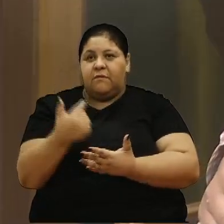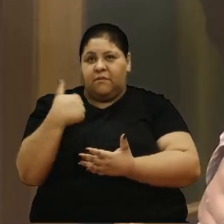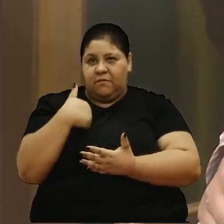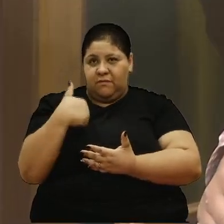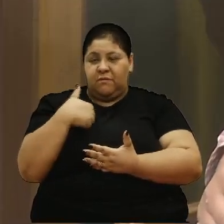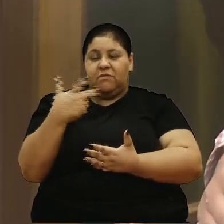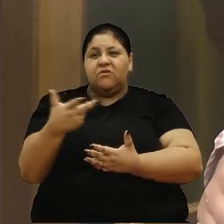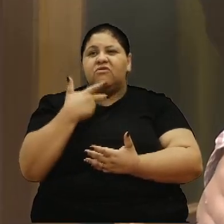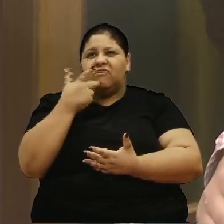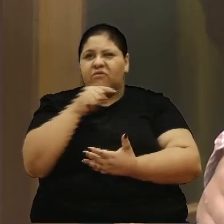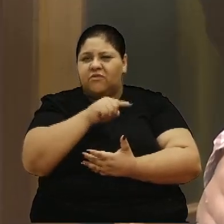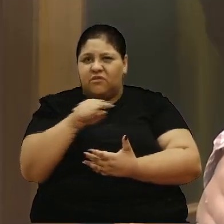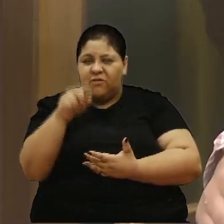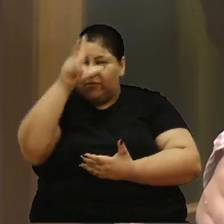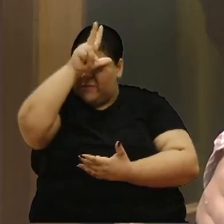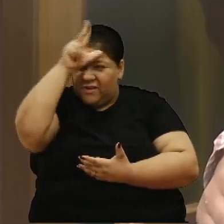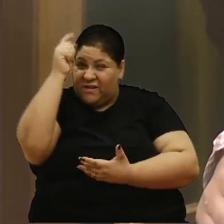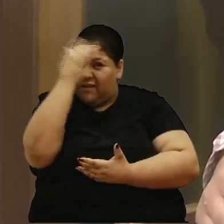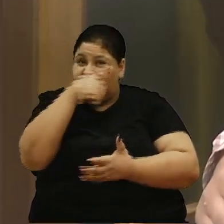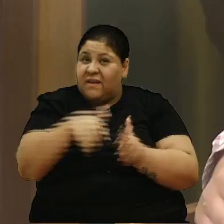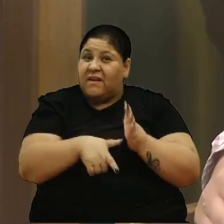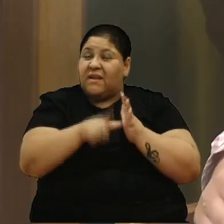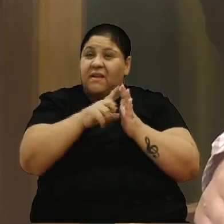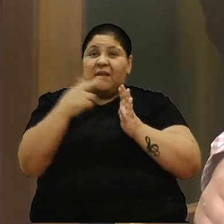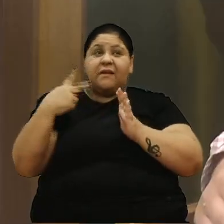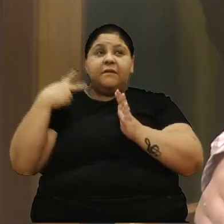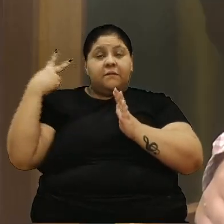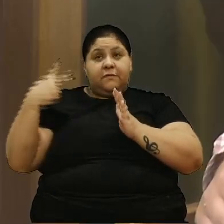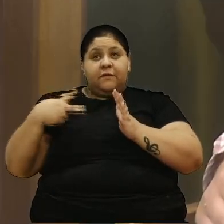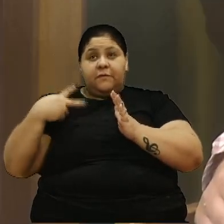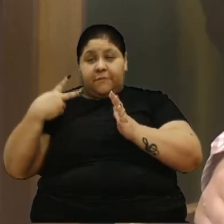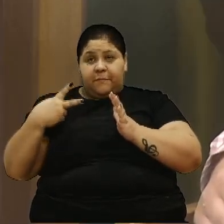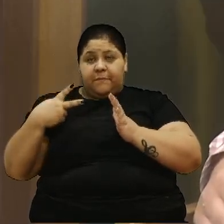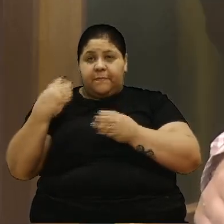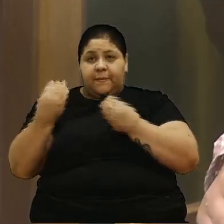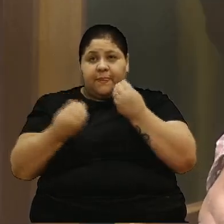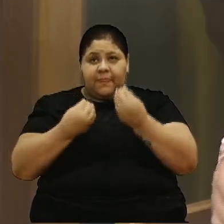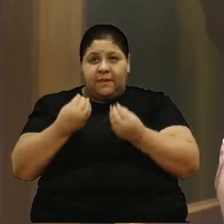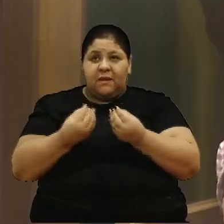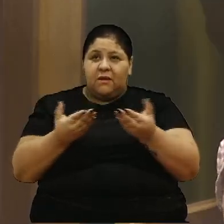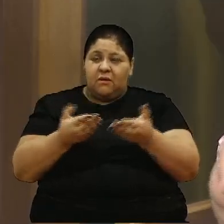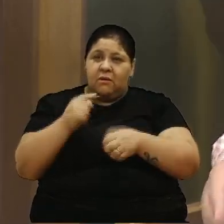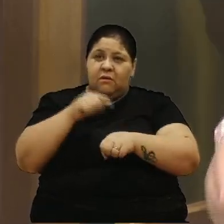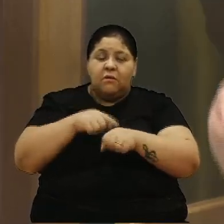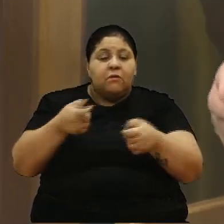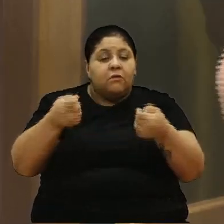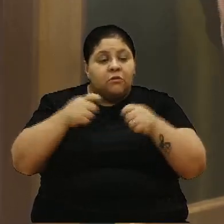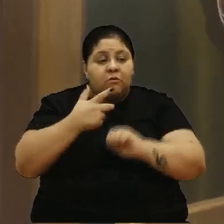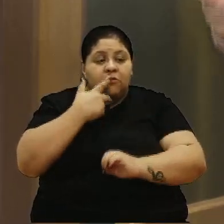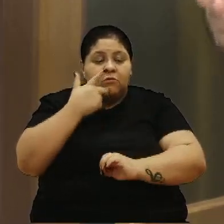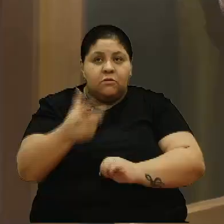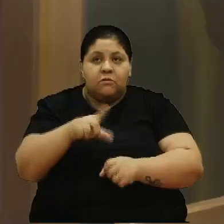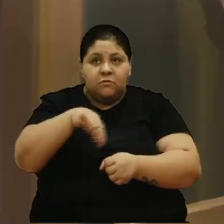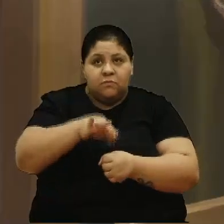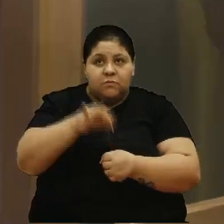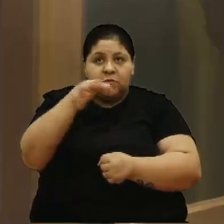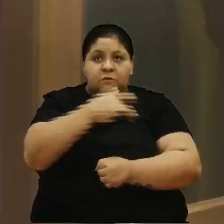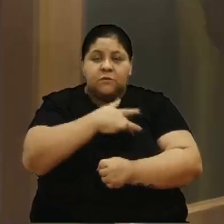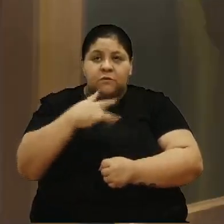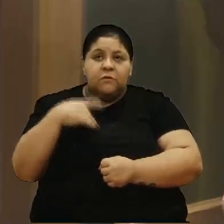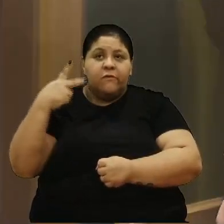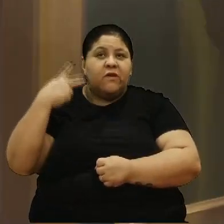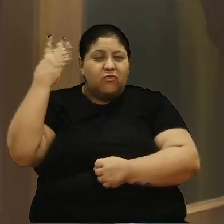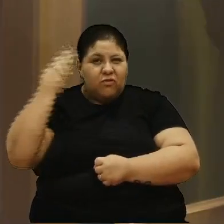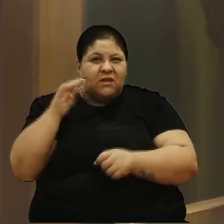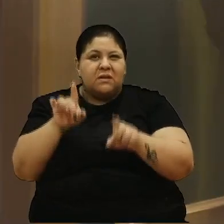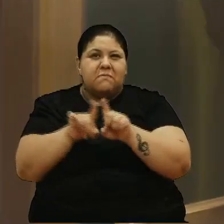mesmo já falei pessoalmente para o prefeito Adiló, antes de ser vereador ainda, enquanto vereador e recentemente. Precisamos falar do consórcio da saúde. A vereadora Dani falou sobre